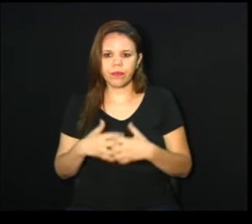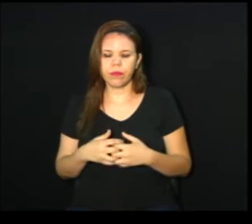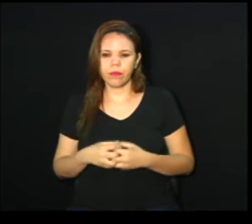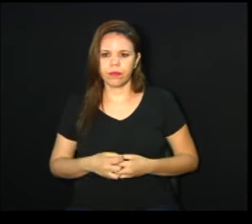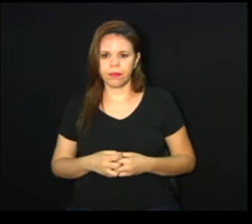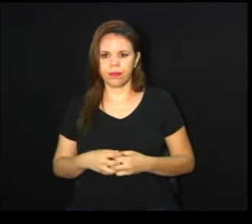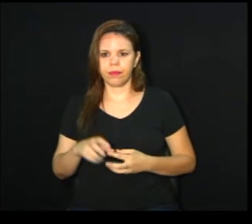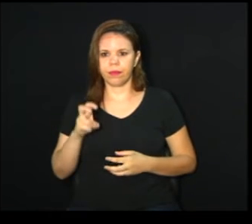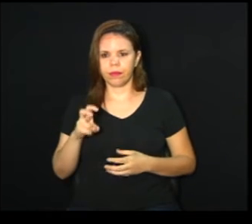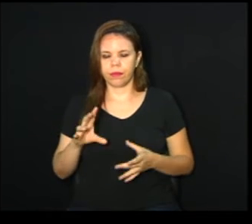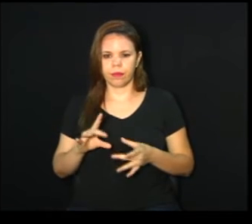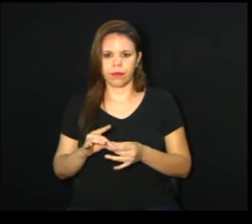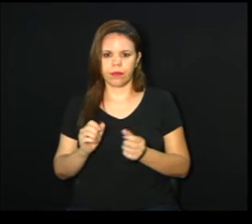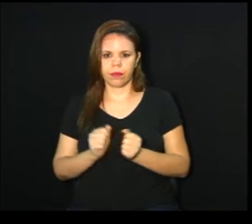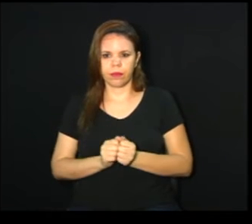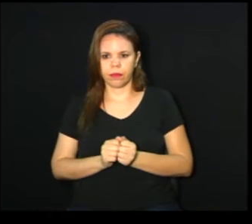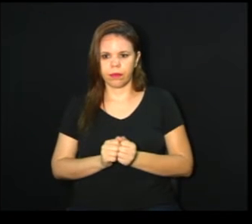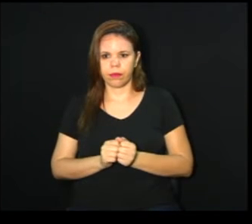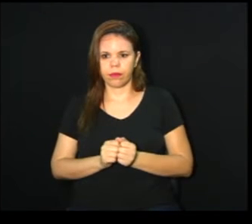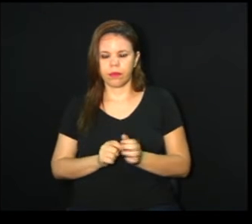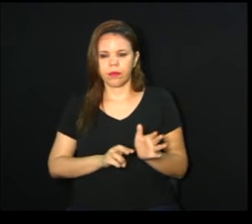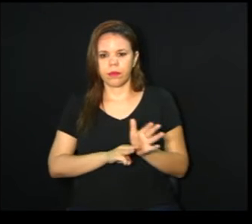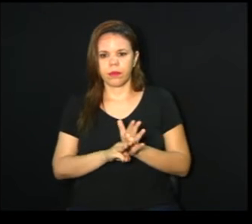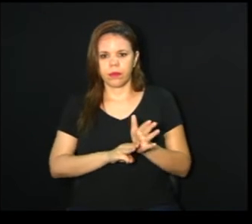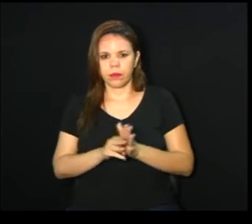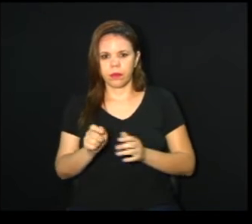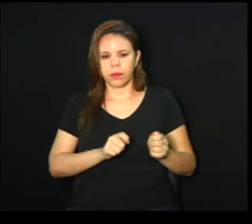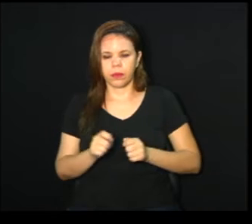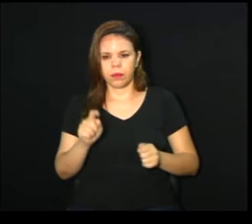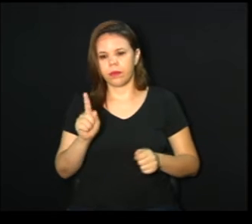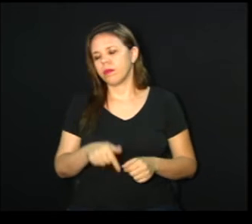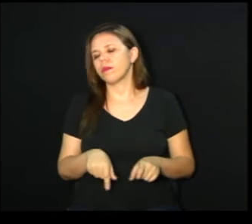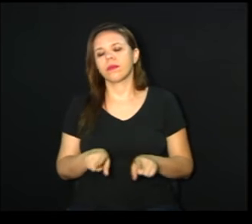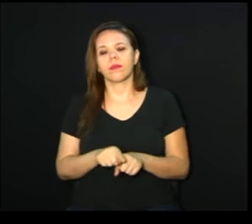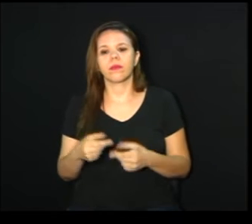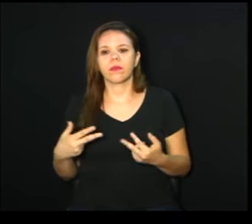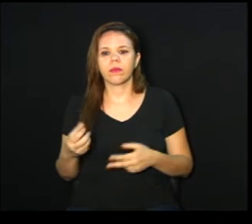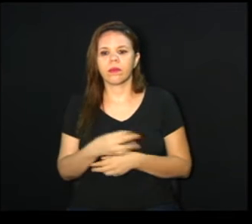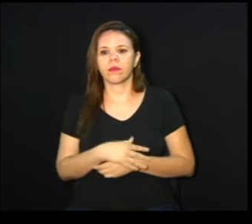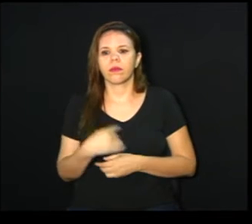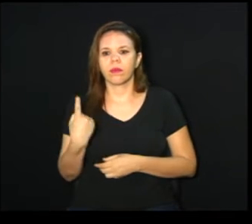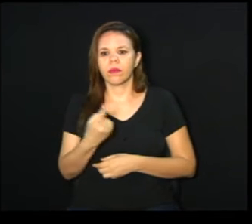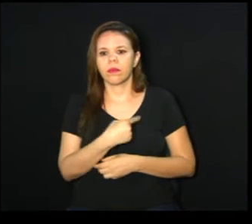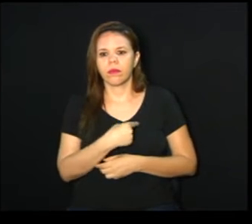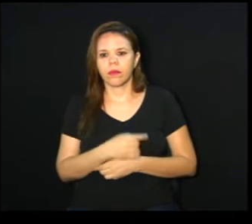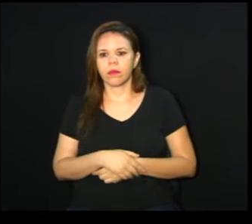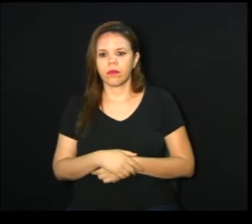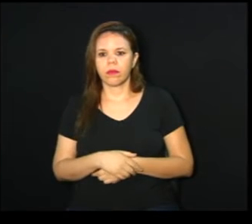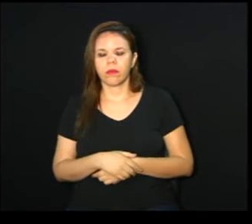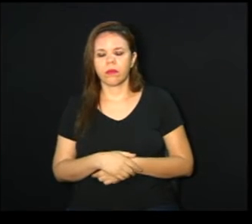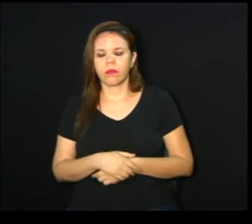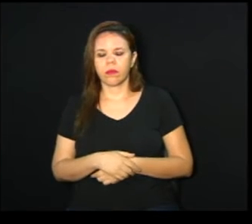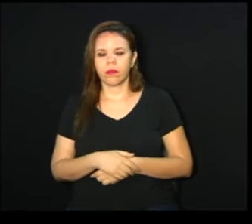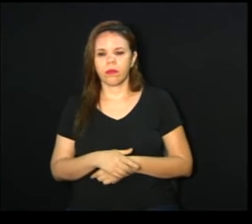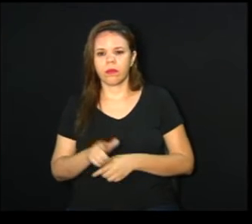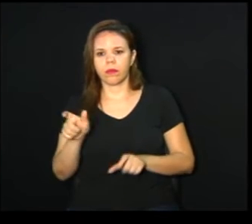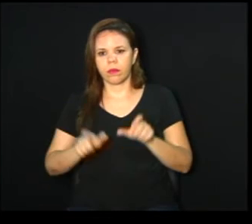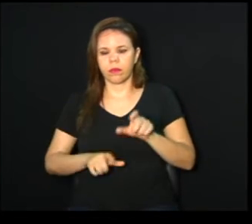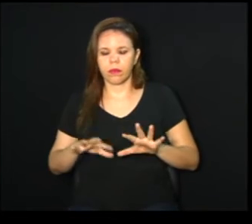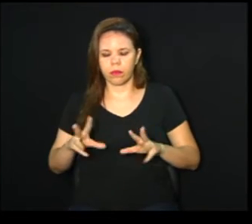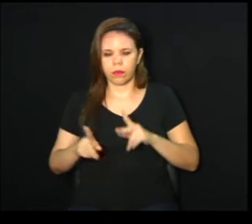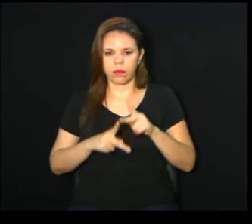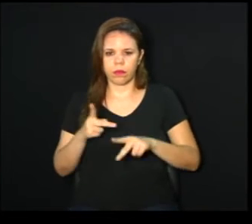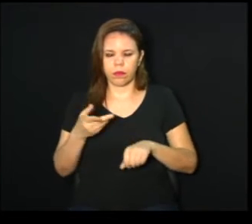em sincronia e o método de controle disso, que também é algo novo para nós como entes do setor e para